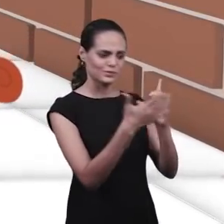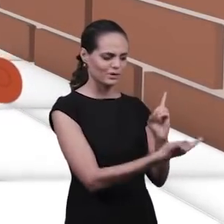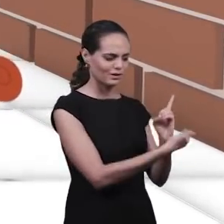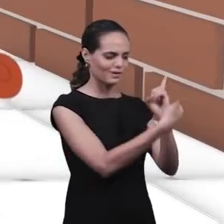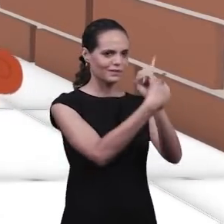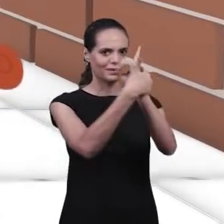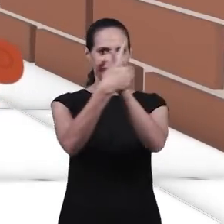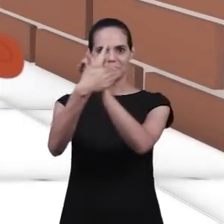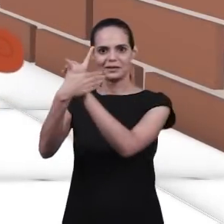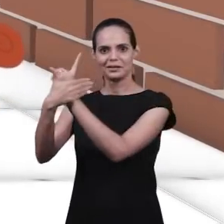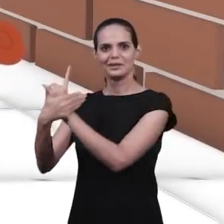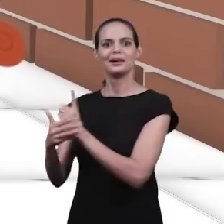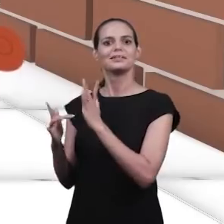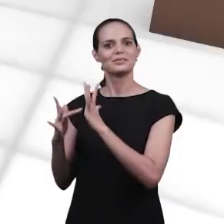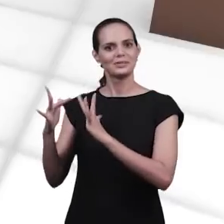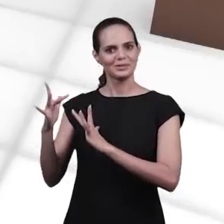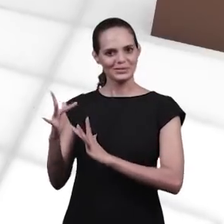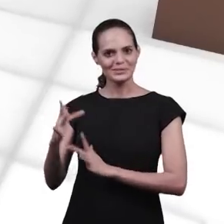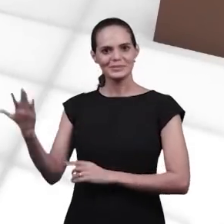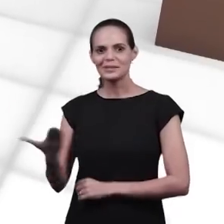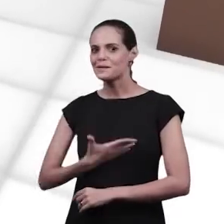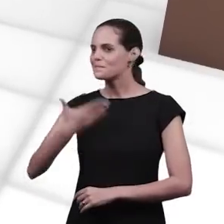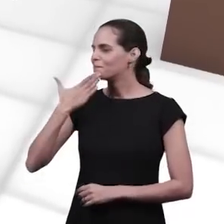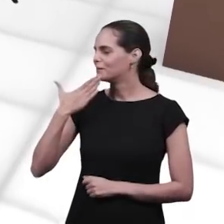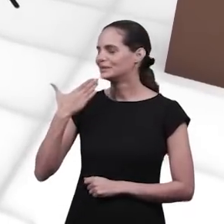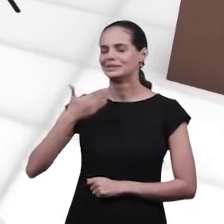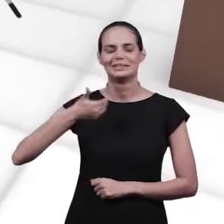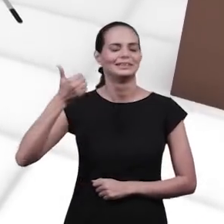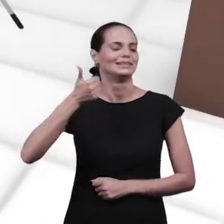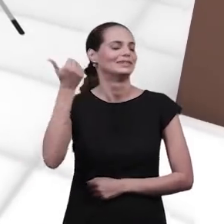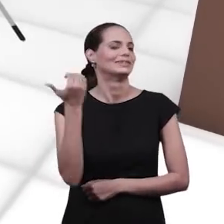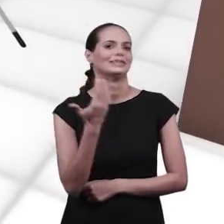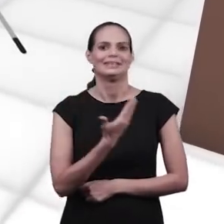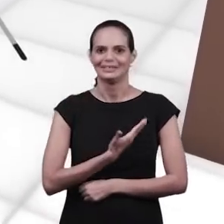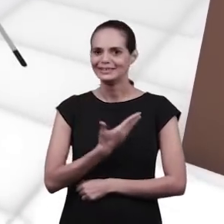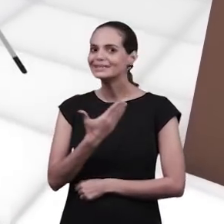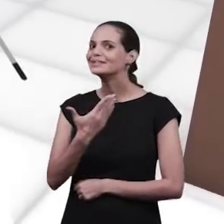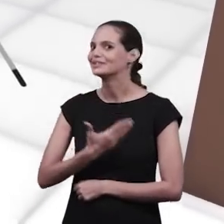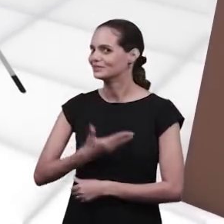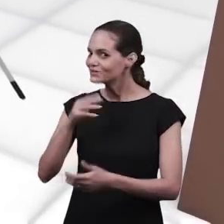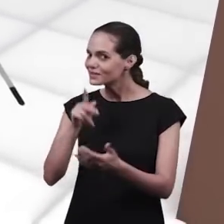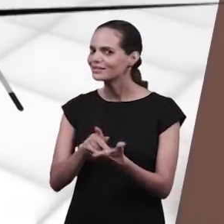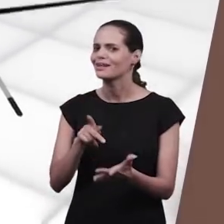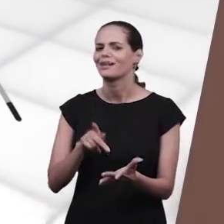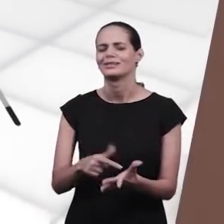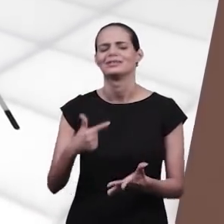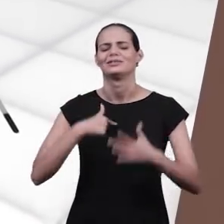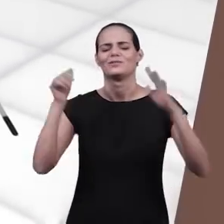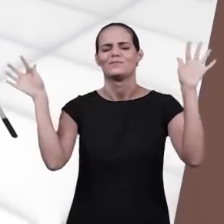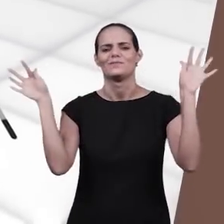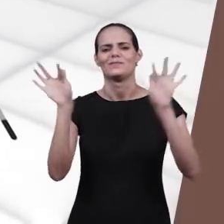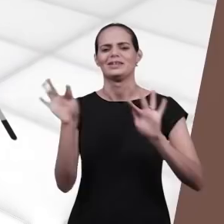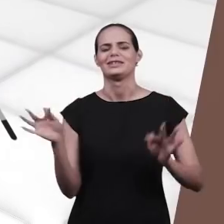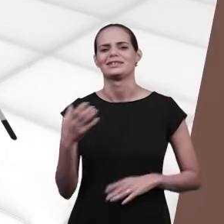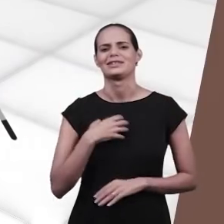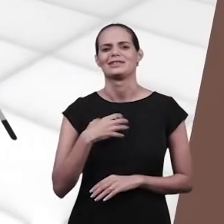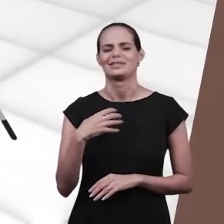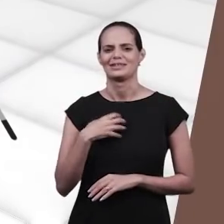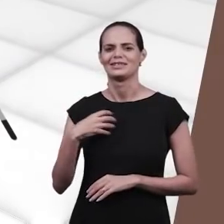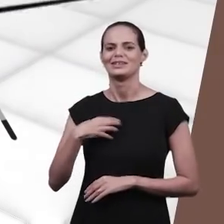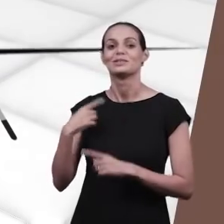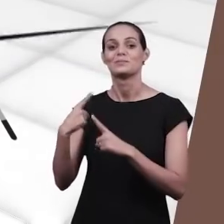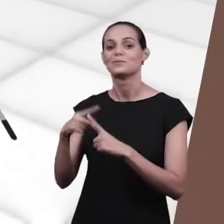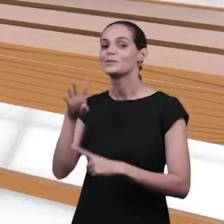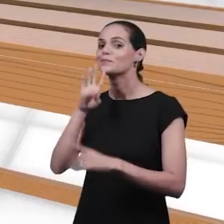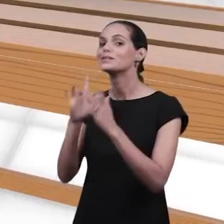de todo perigo. Jesus é nosso grande amigo. Eu sou feliz, eu